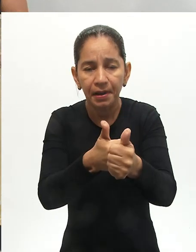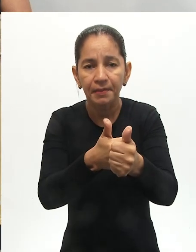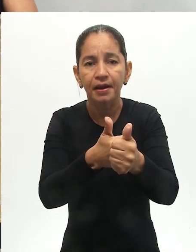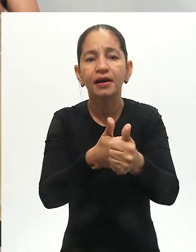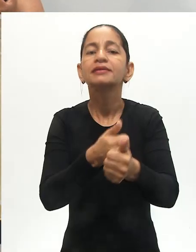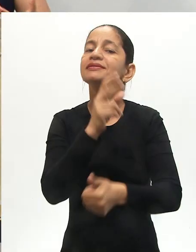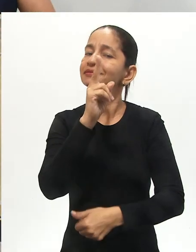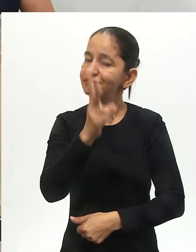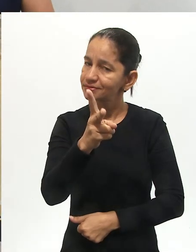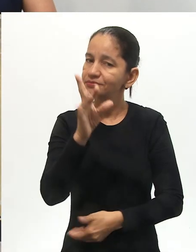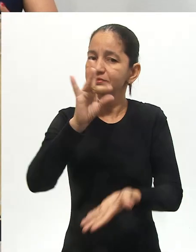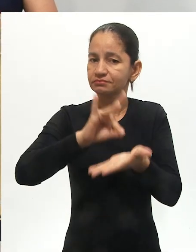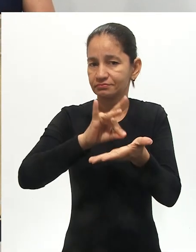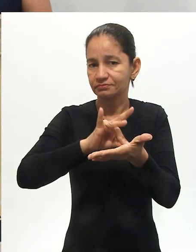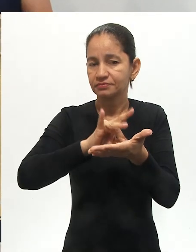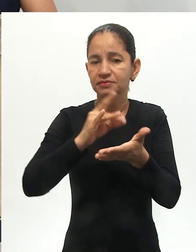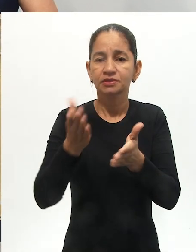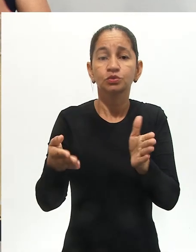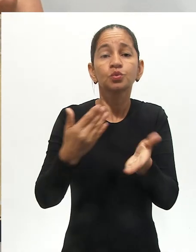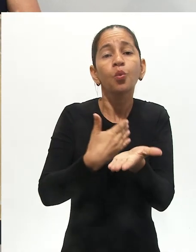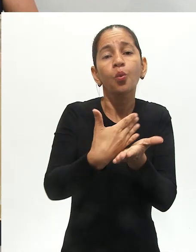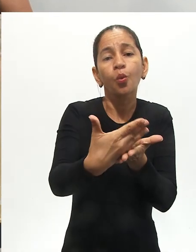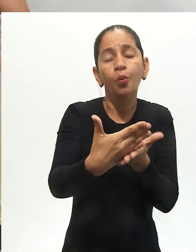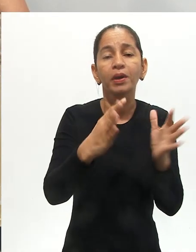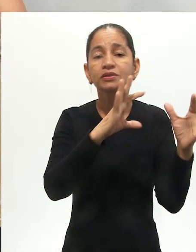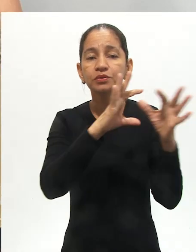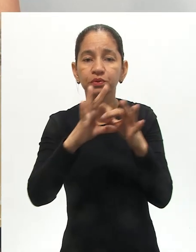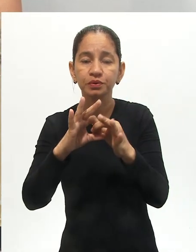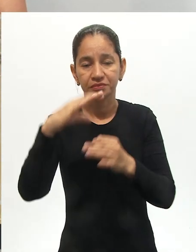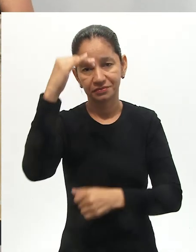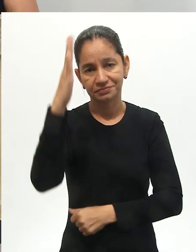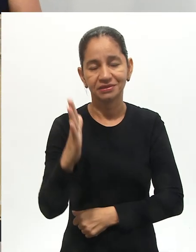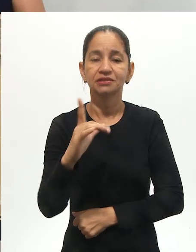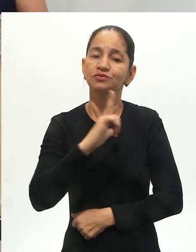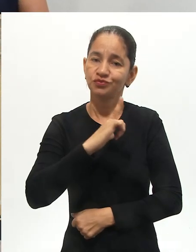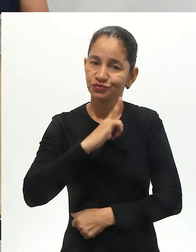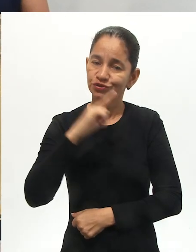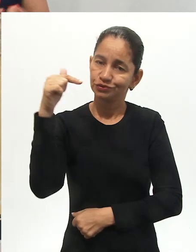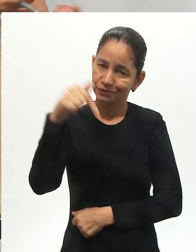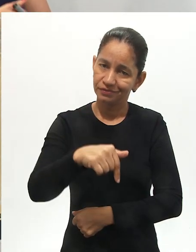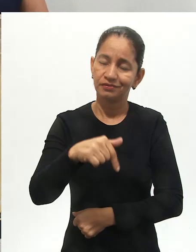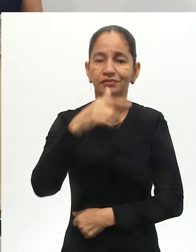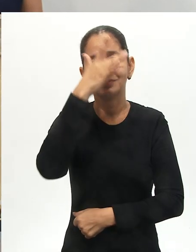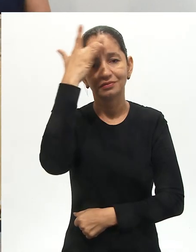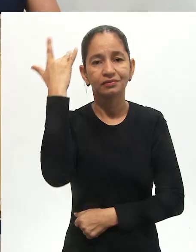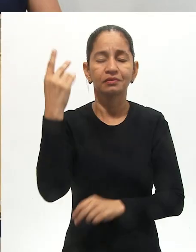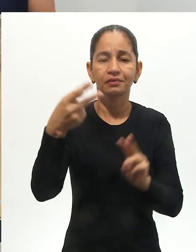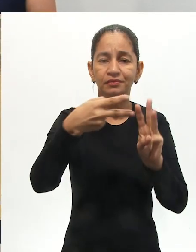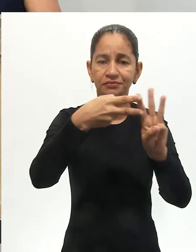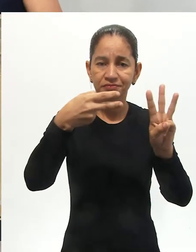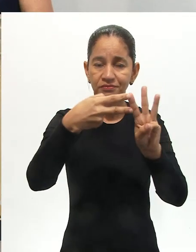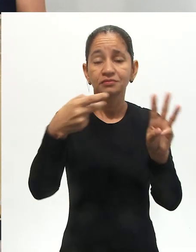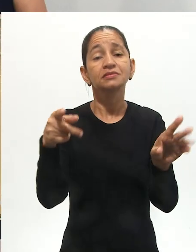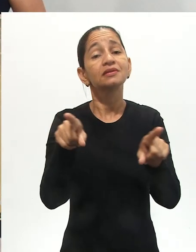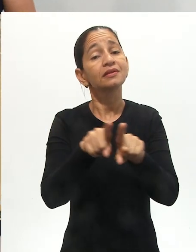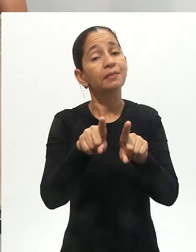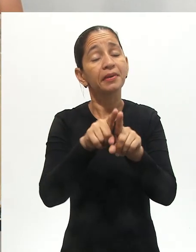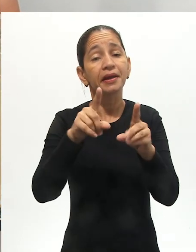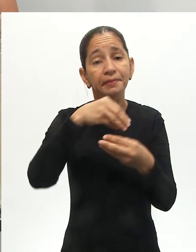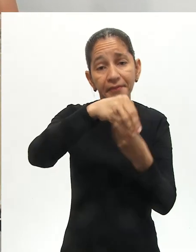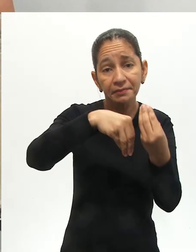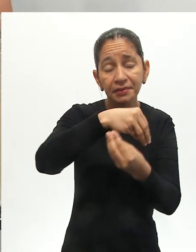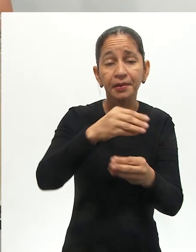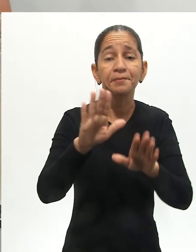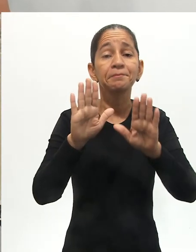a partir da realidade brasileira, a partir do contexto brasileiro, a partir do contexto indígena, mas essa